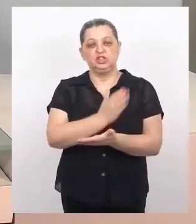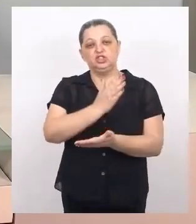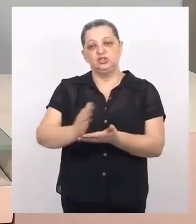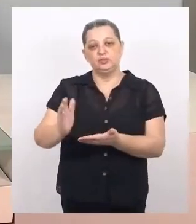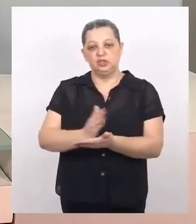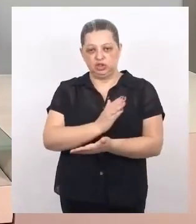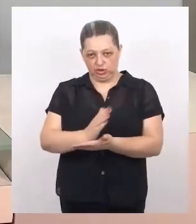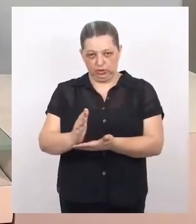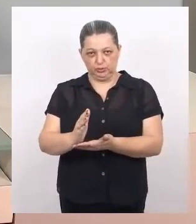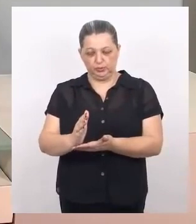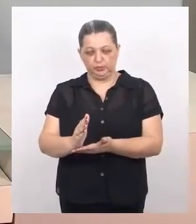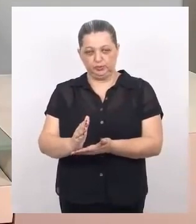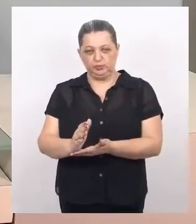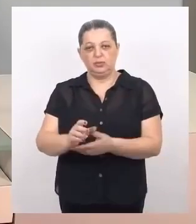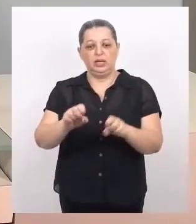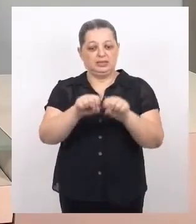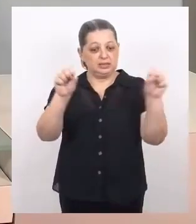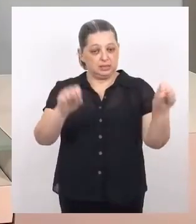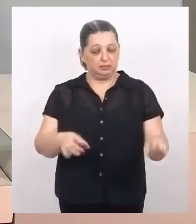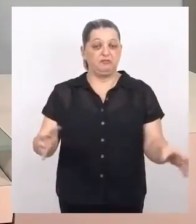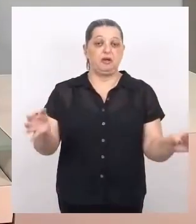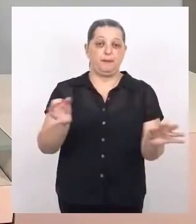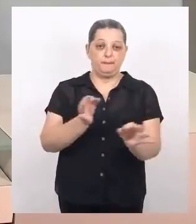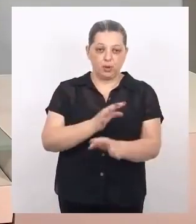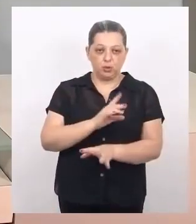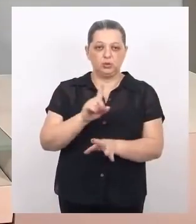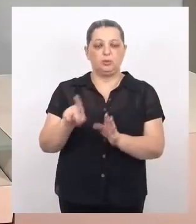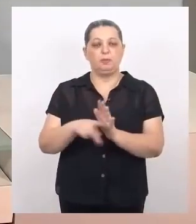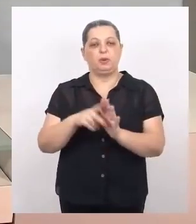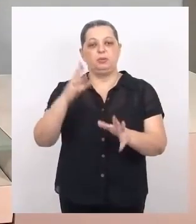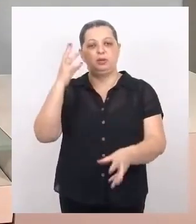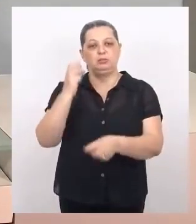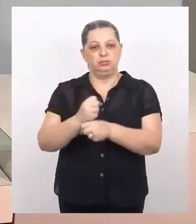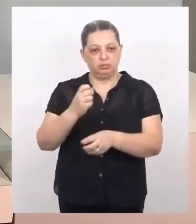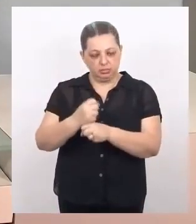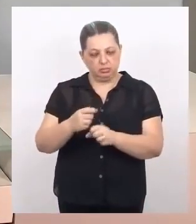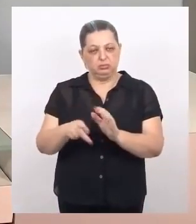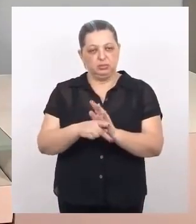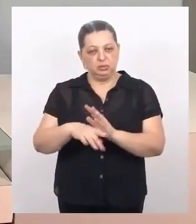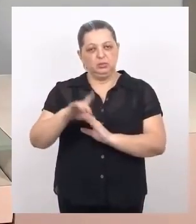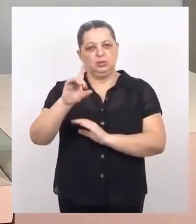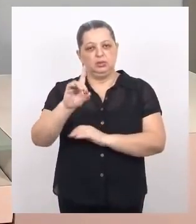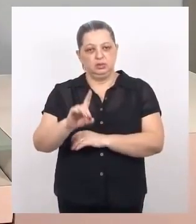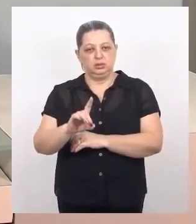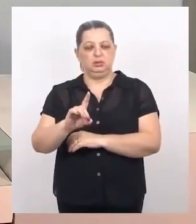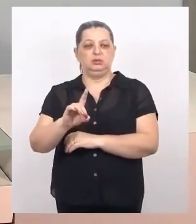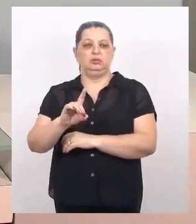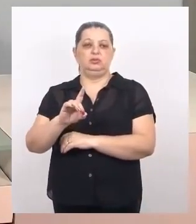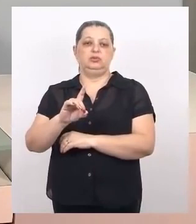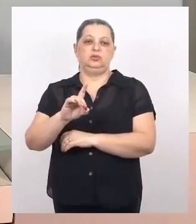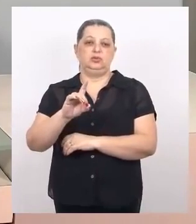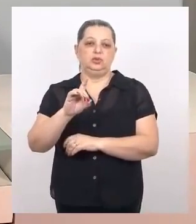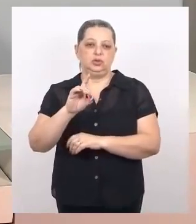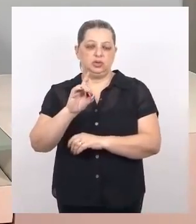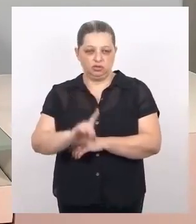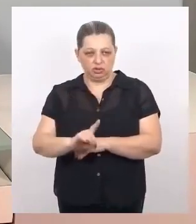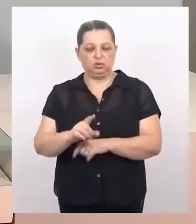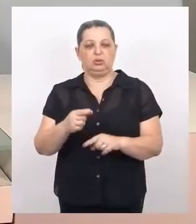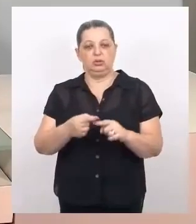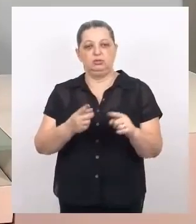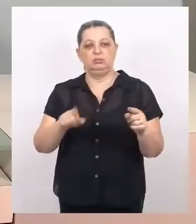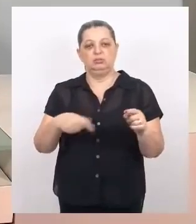momentos para o sistema estar pronto para gerar o saldo automático, para a fase da diretoria, para a próxima manifestação de interesse, mas também para que vocês